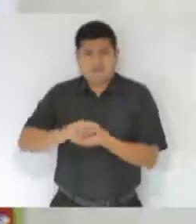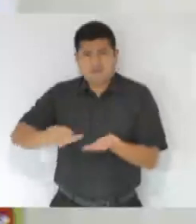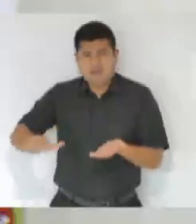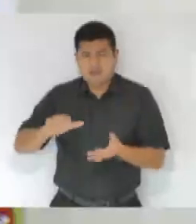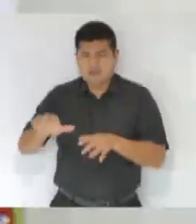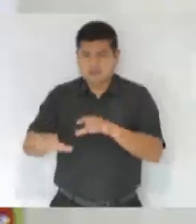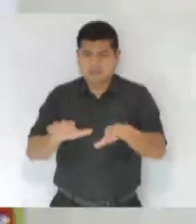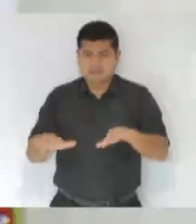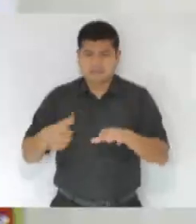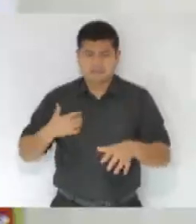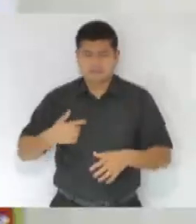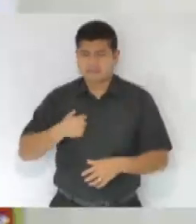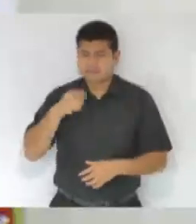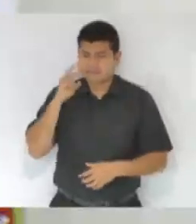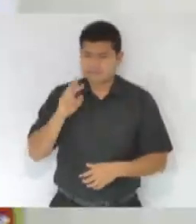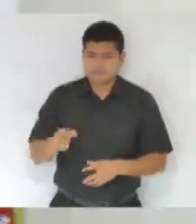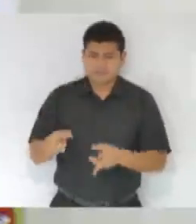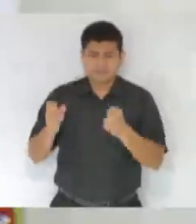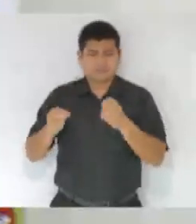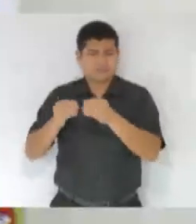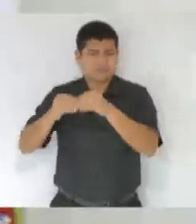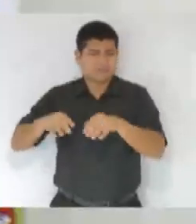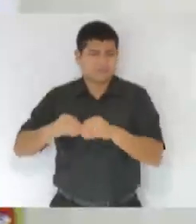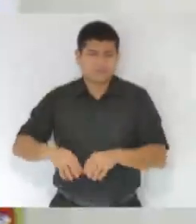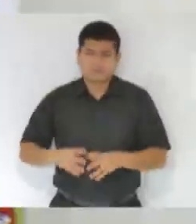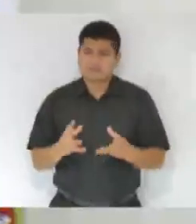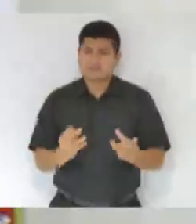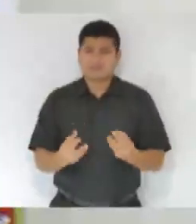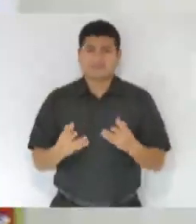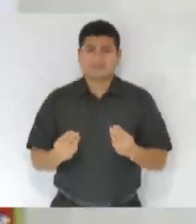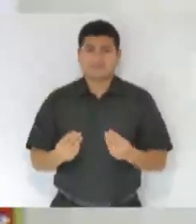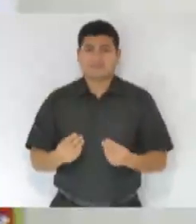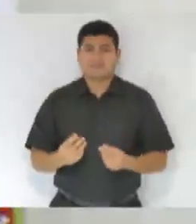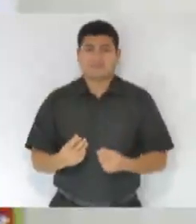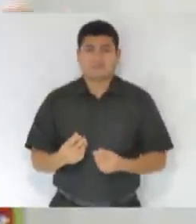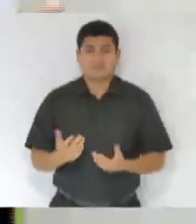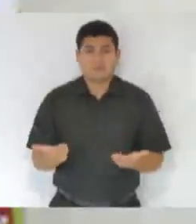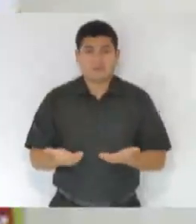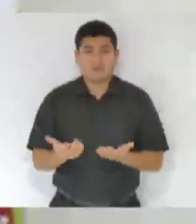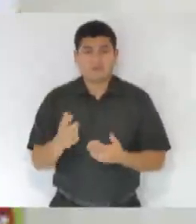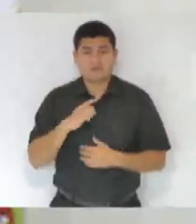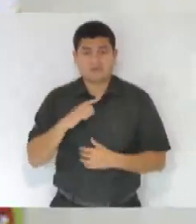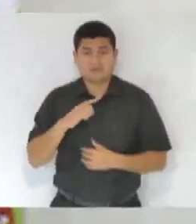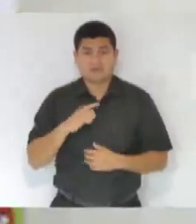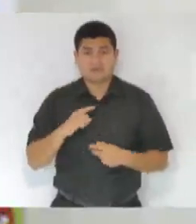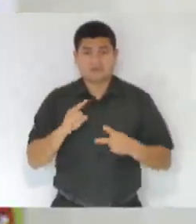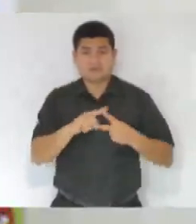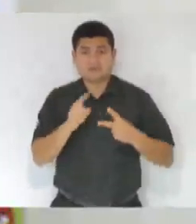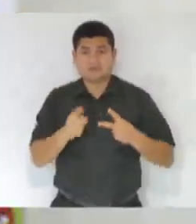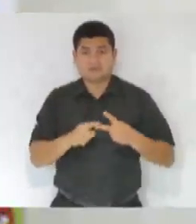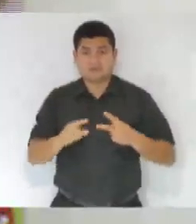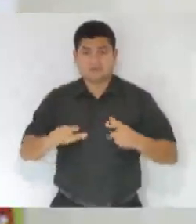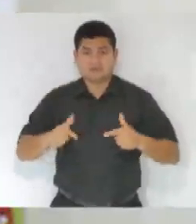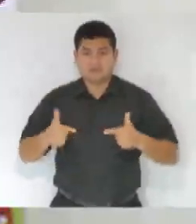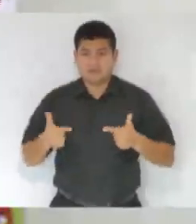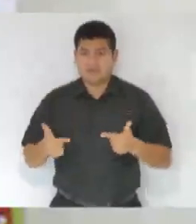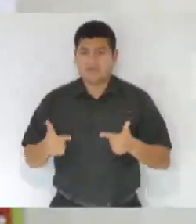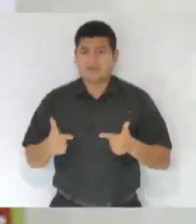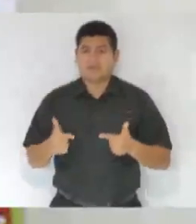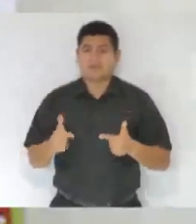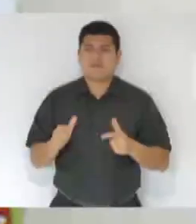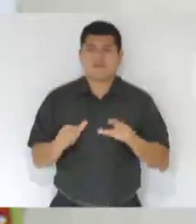muito. E nós temos, hoje, duas frentes a serem atacadas. O que